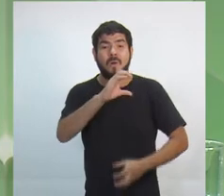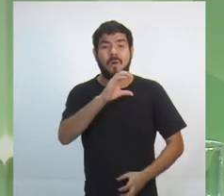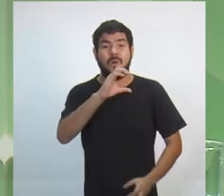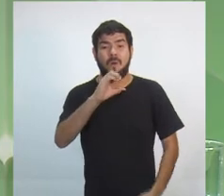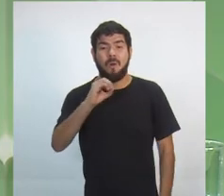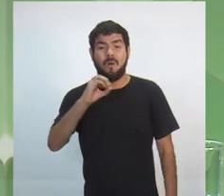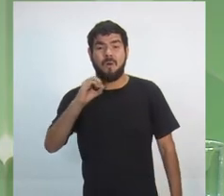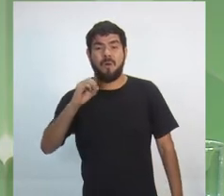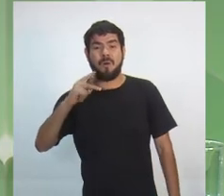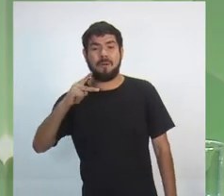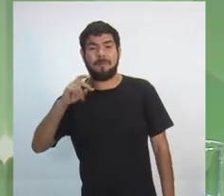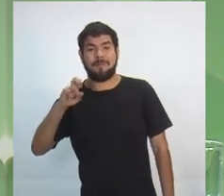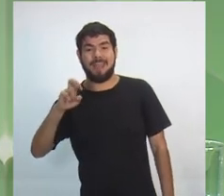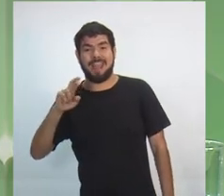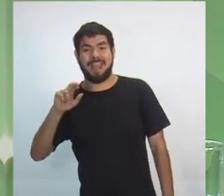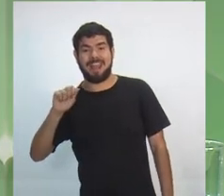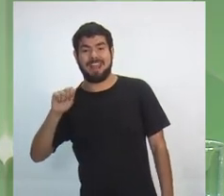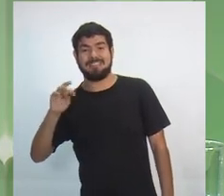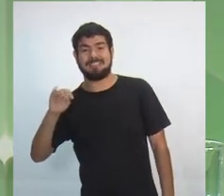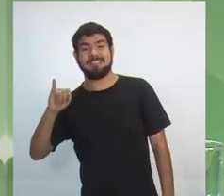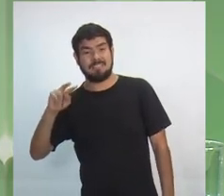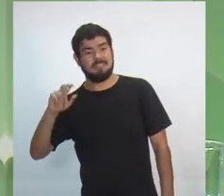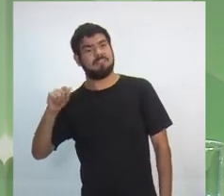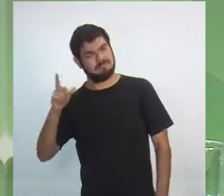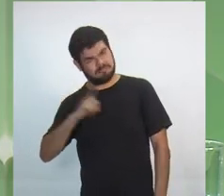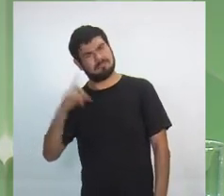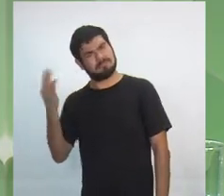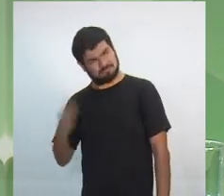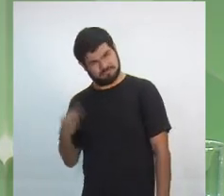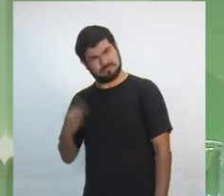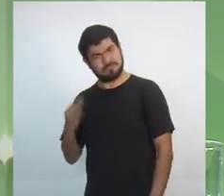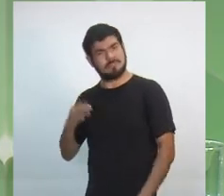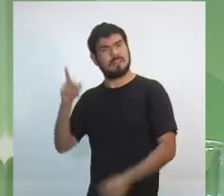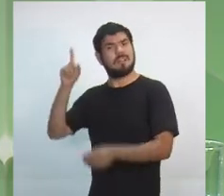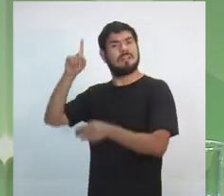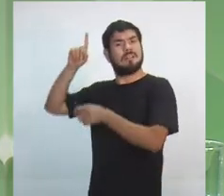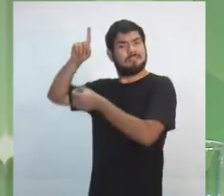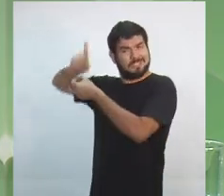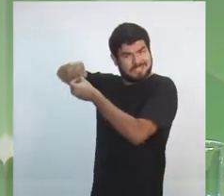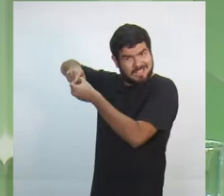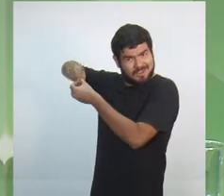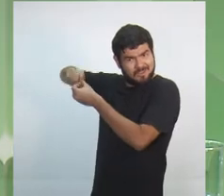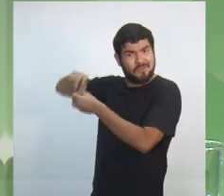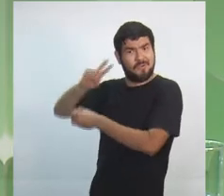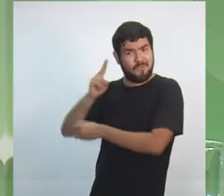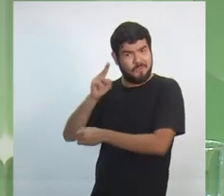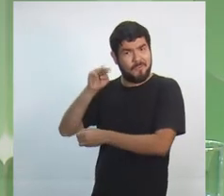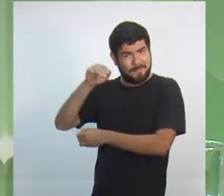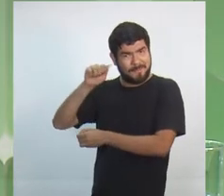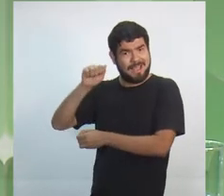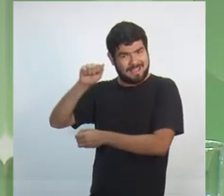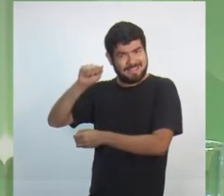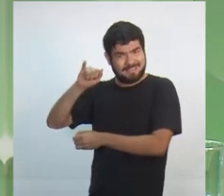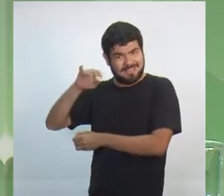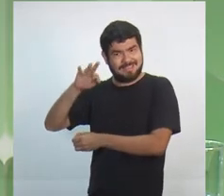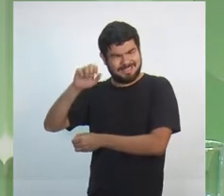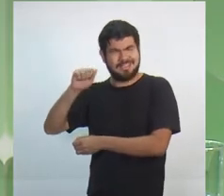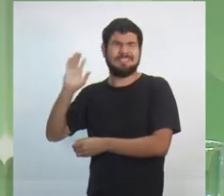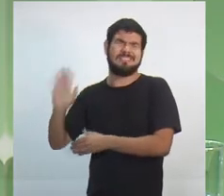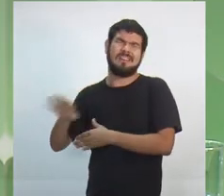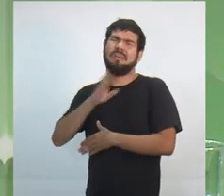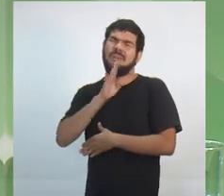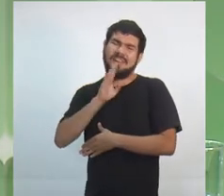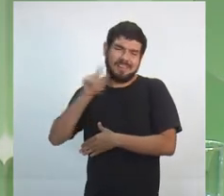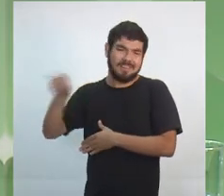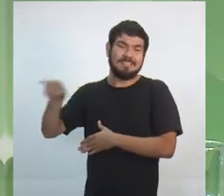certo em Rondônia, tem dado certo em Humaitá, e o pessoal de Humaitá que está assistindo conhece muito bem esse programa. O pessoal